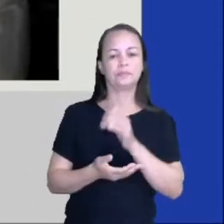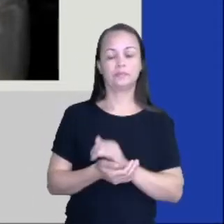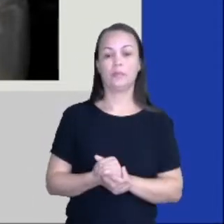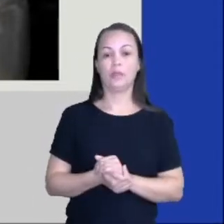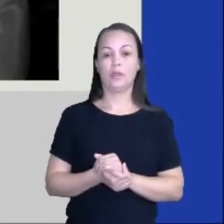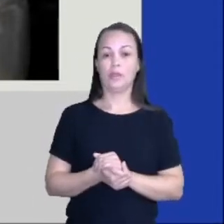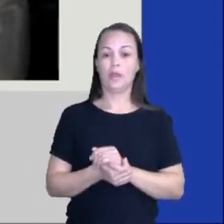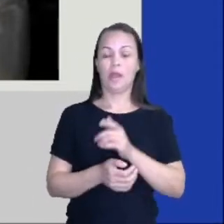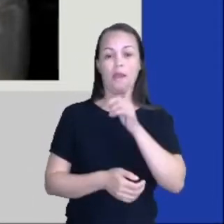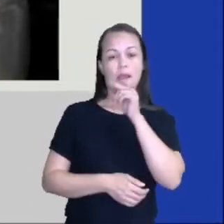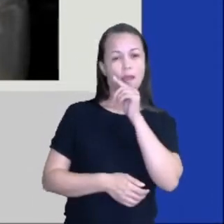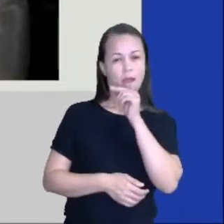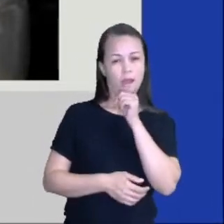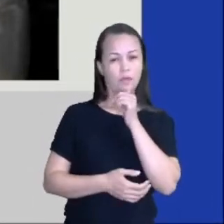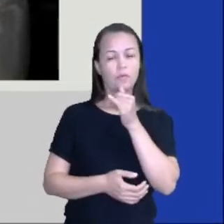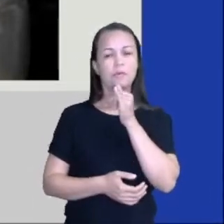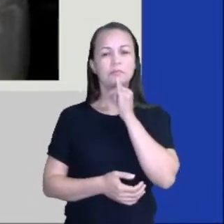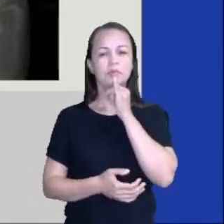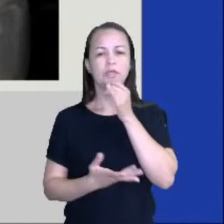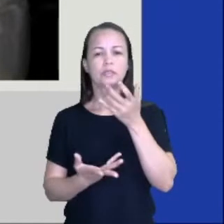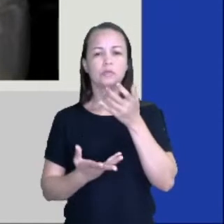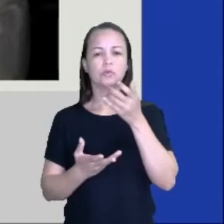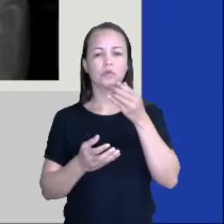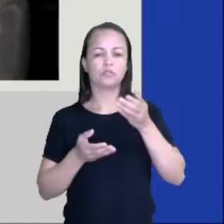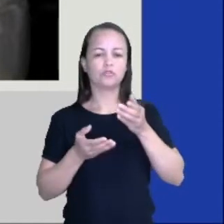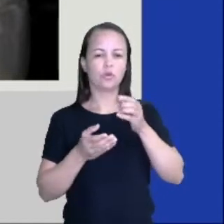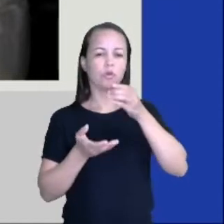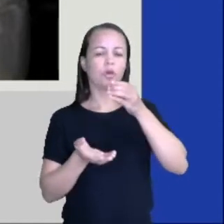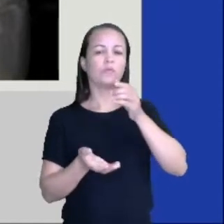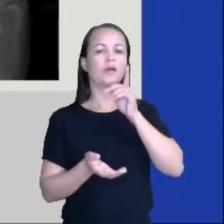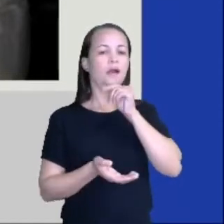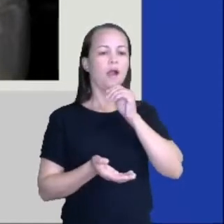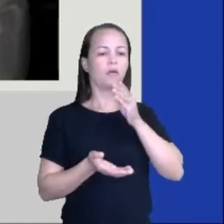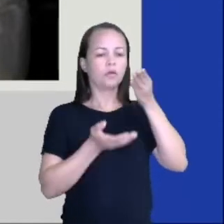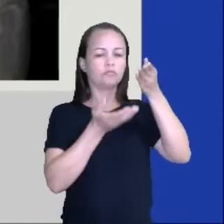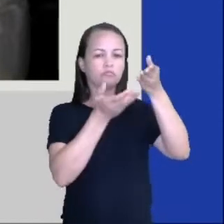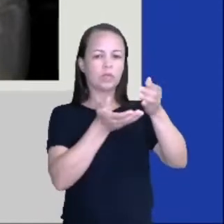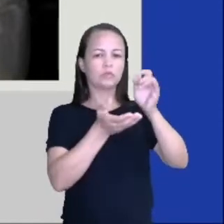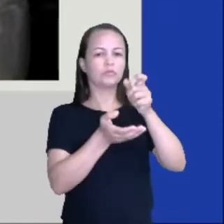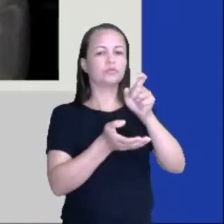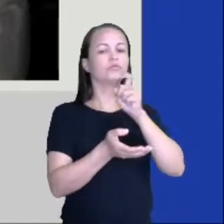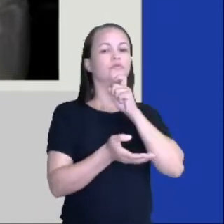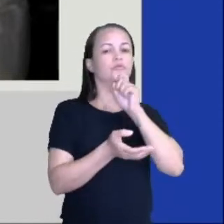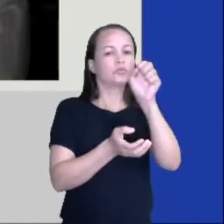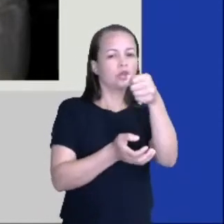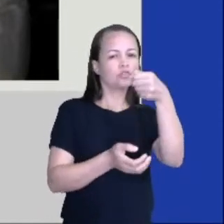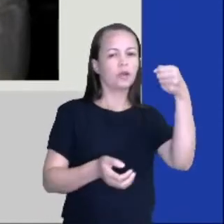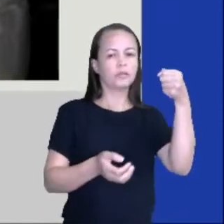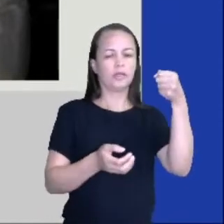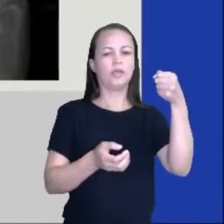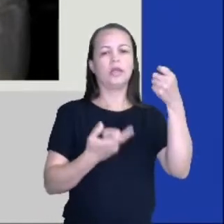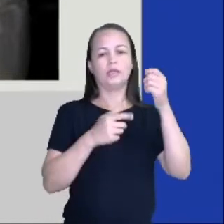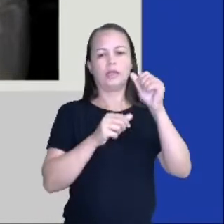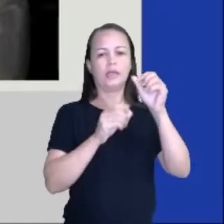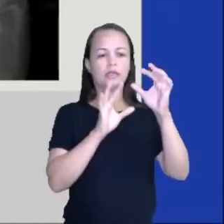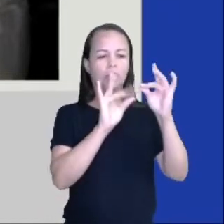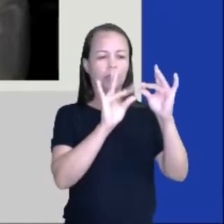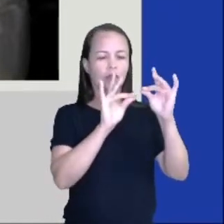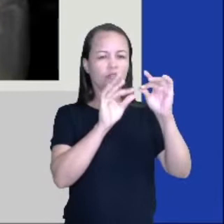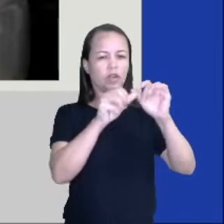a água, quando nós colocamos no congelador, ela se solidifica e se torna